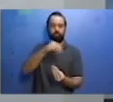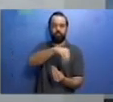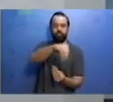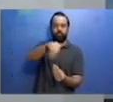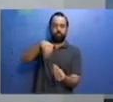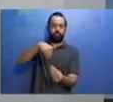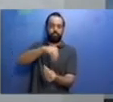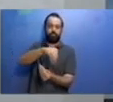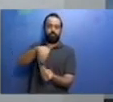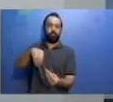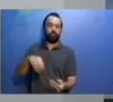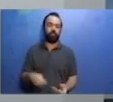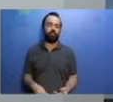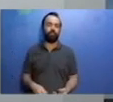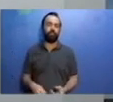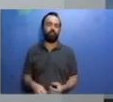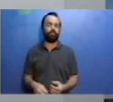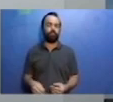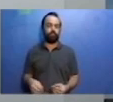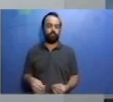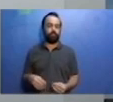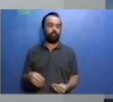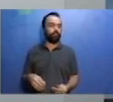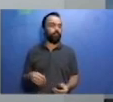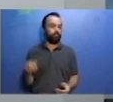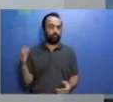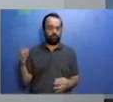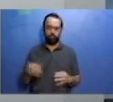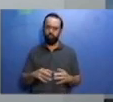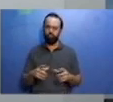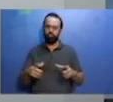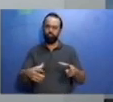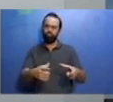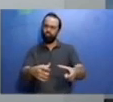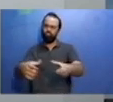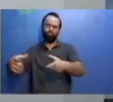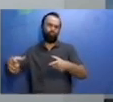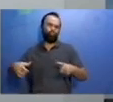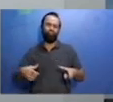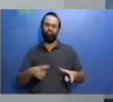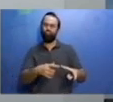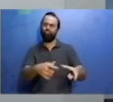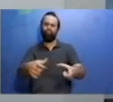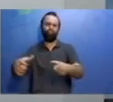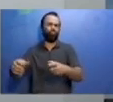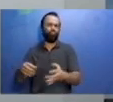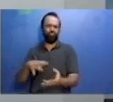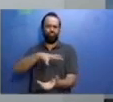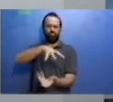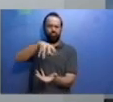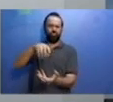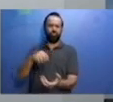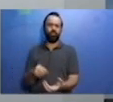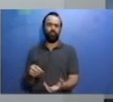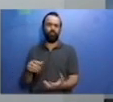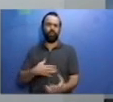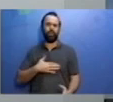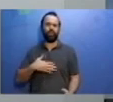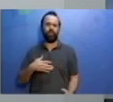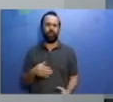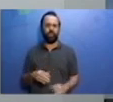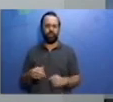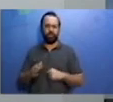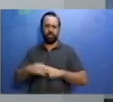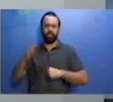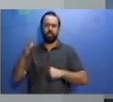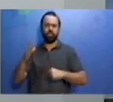organismos bem disseminados no ambiente terrestre, na Terra. Eles têm um gosto, uma predileção por